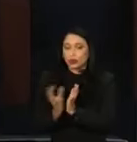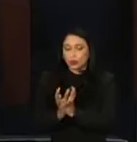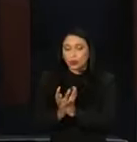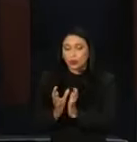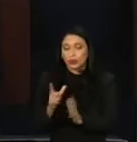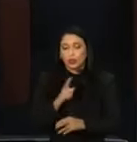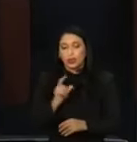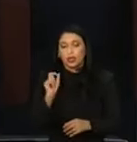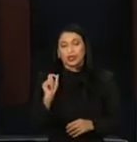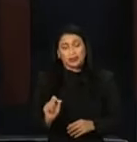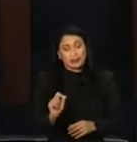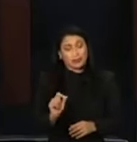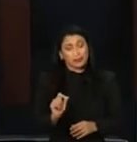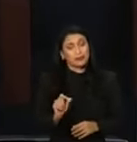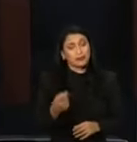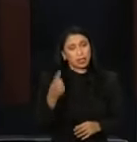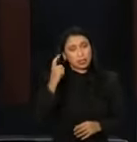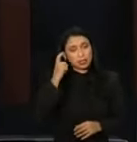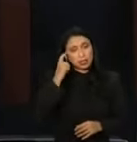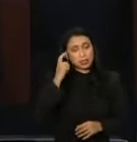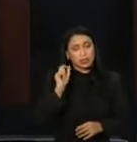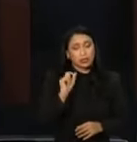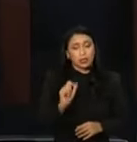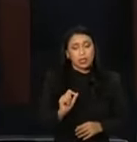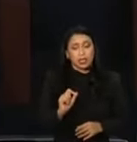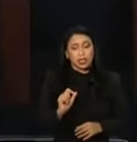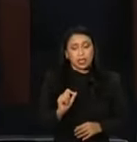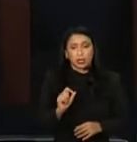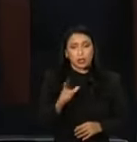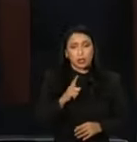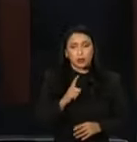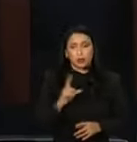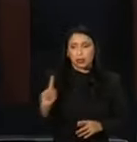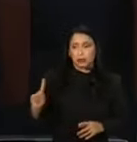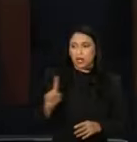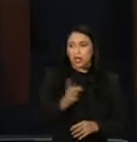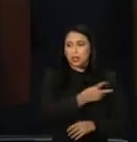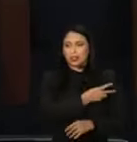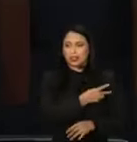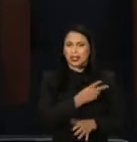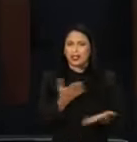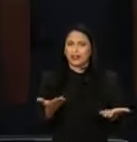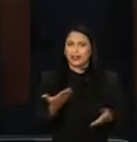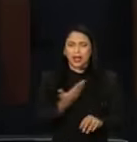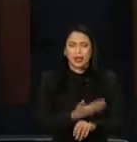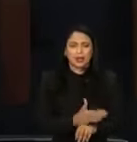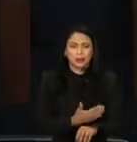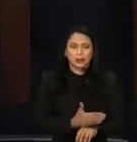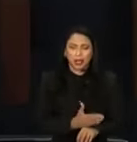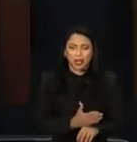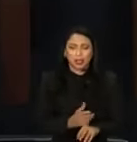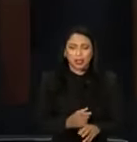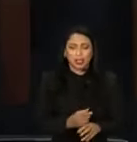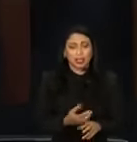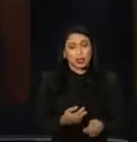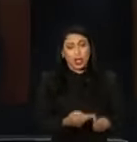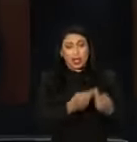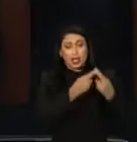abstratamente considerado, significa, na prática, adotar a